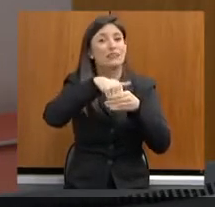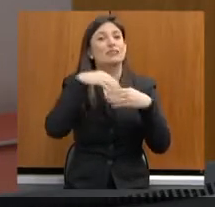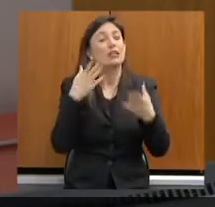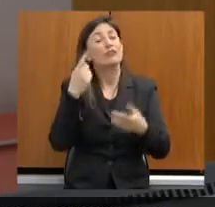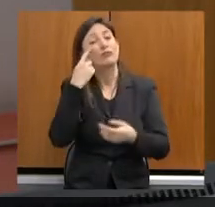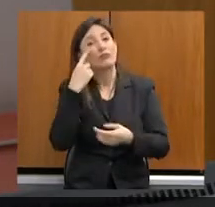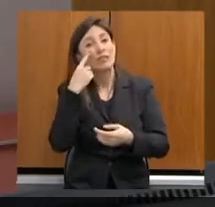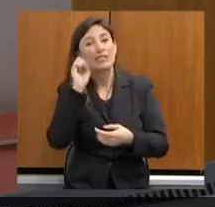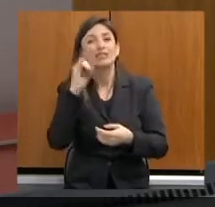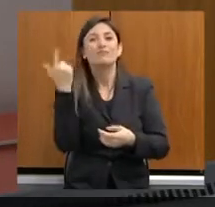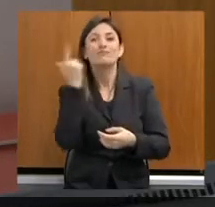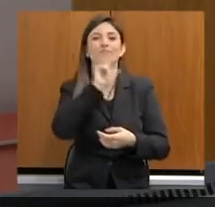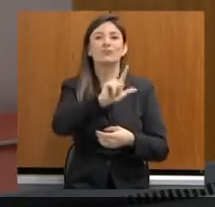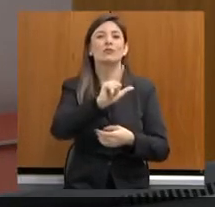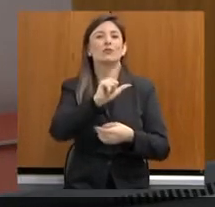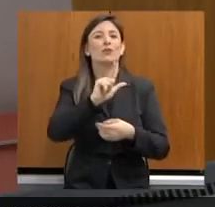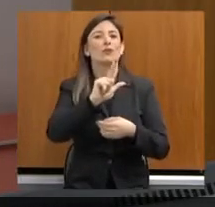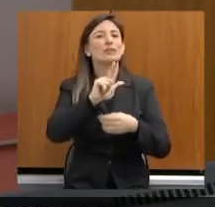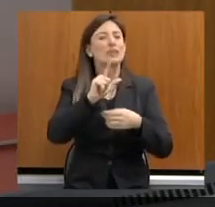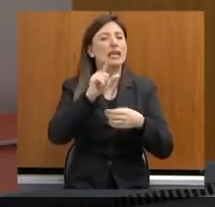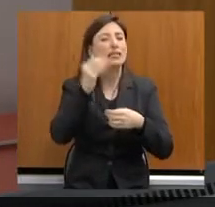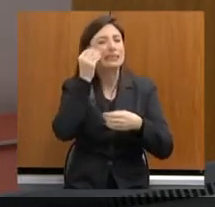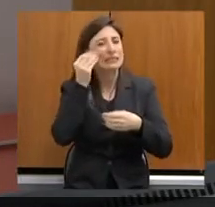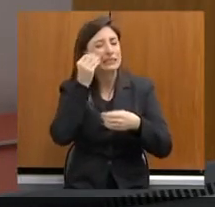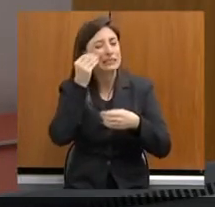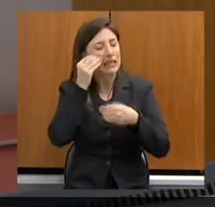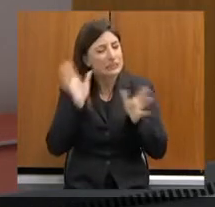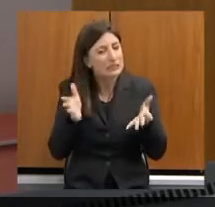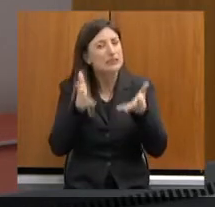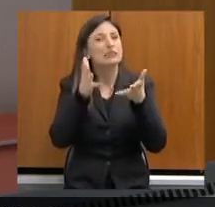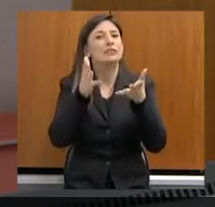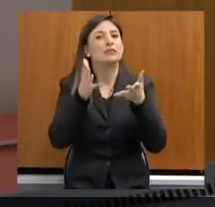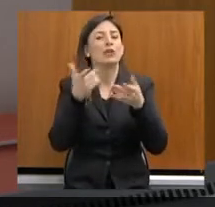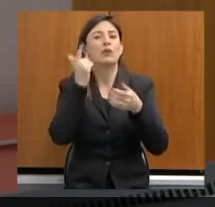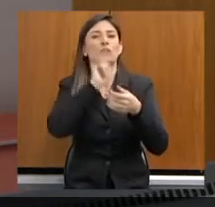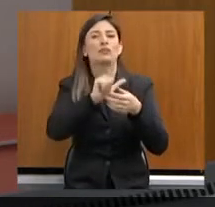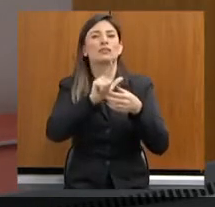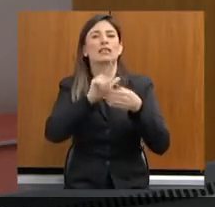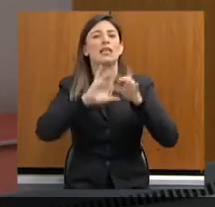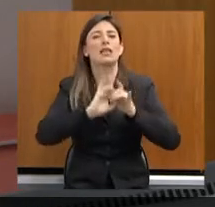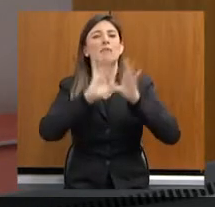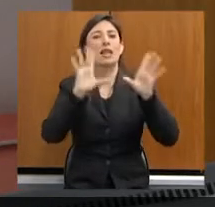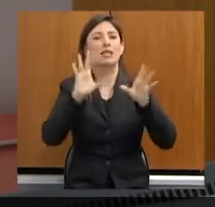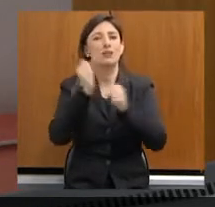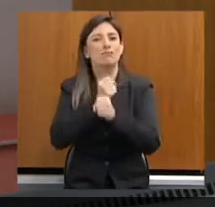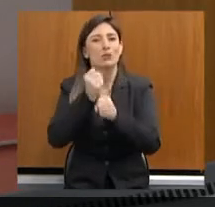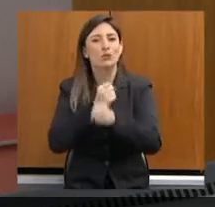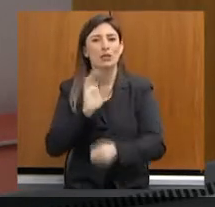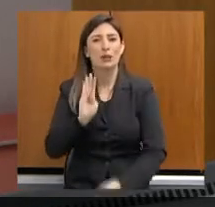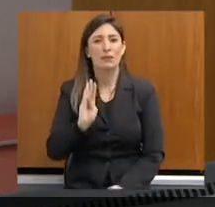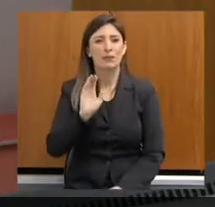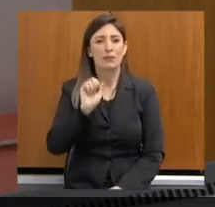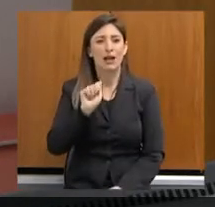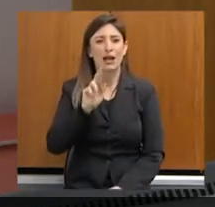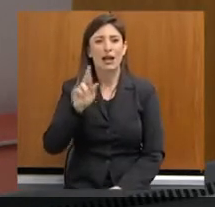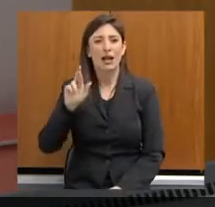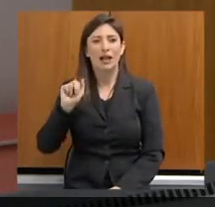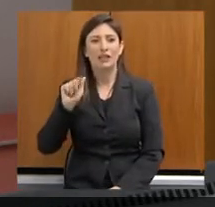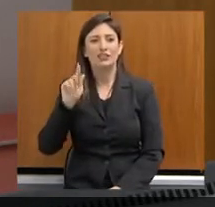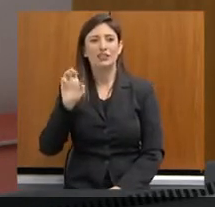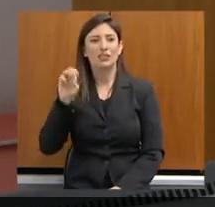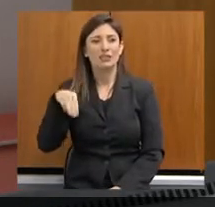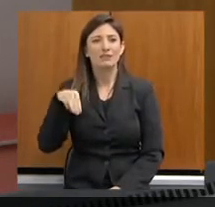vai atualizar sem dúvida você sentar à mesa de bar e vai até a nossa luz no fim do túnel que a Legislação